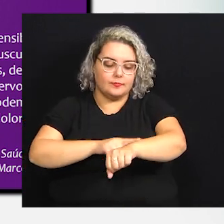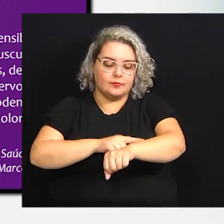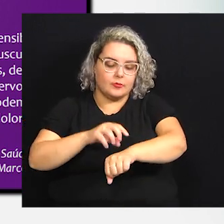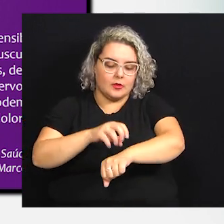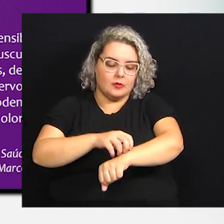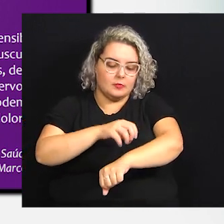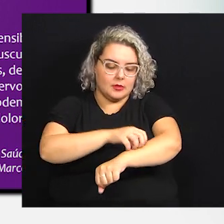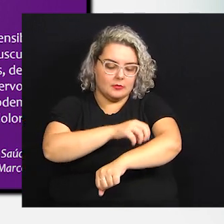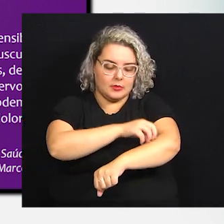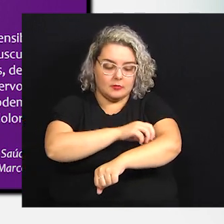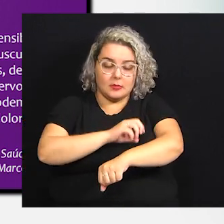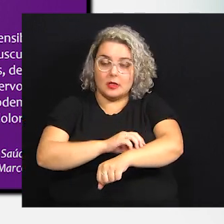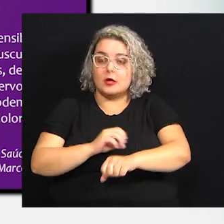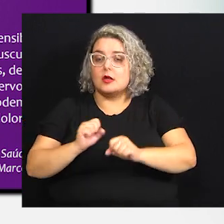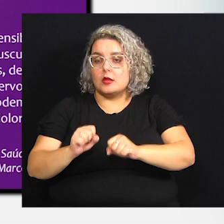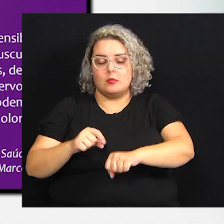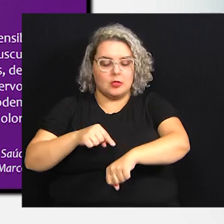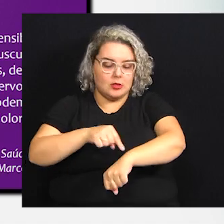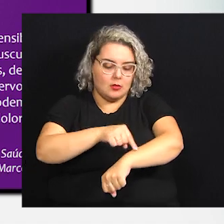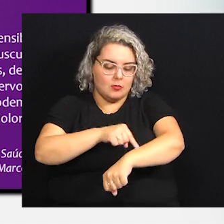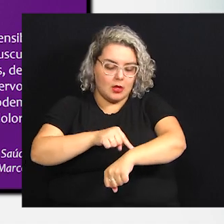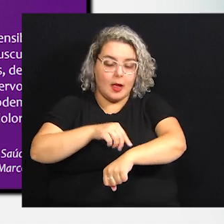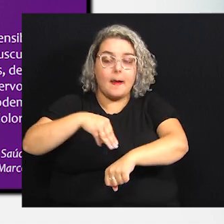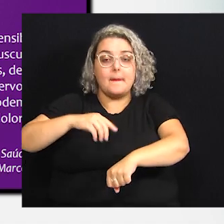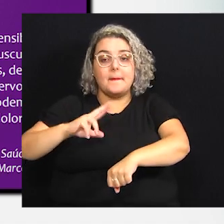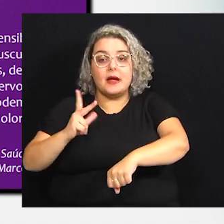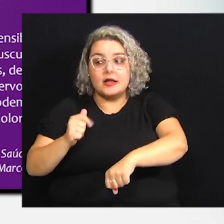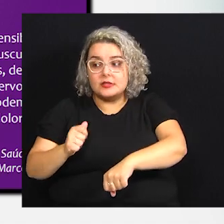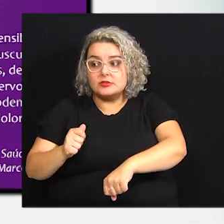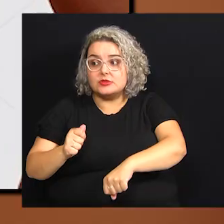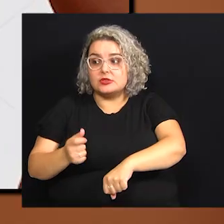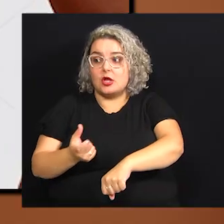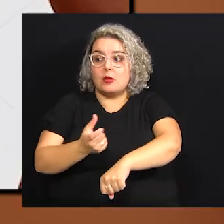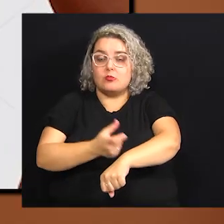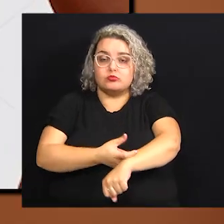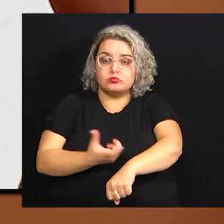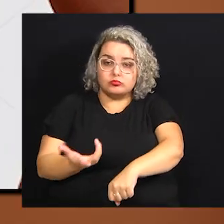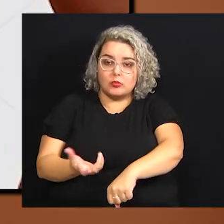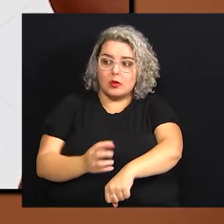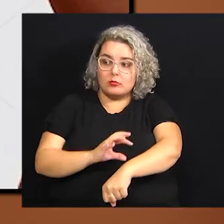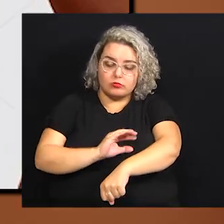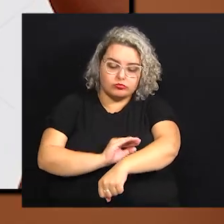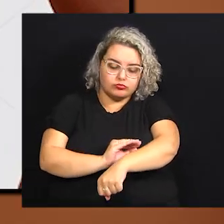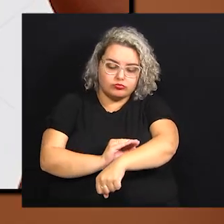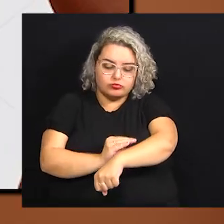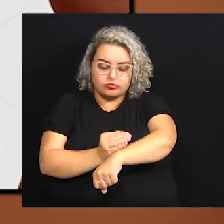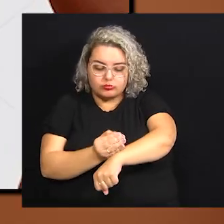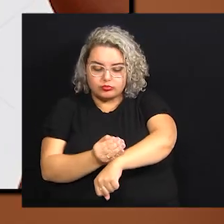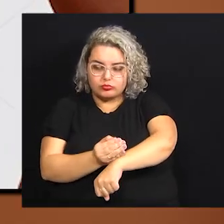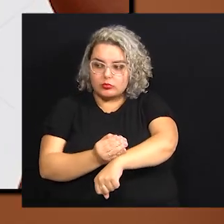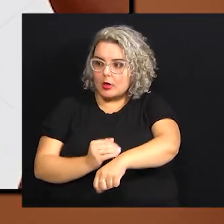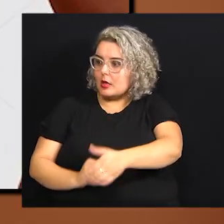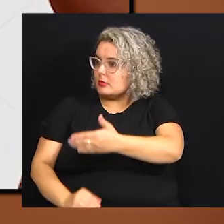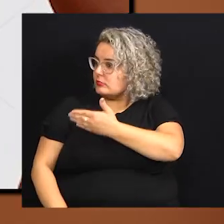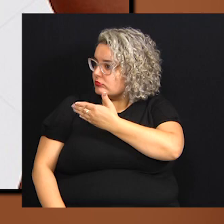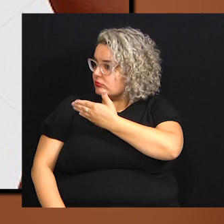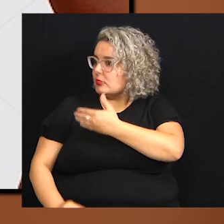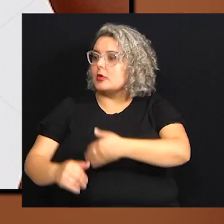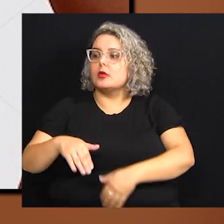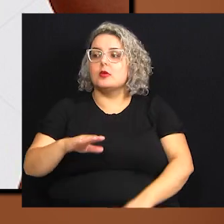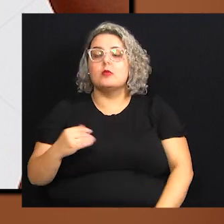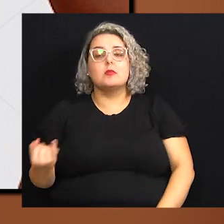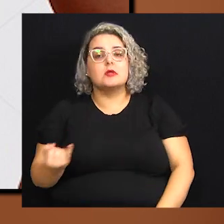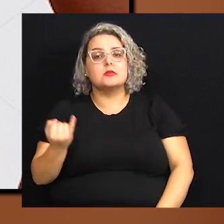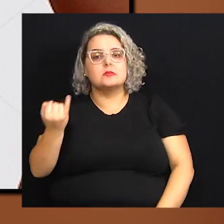são lesões que aparecem, que pode ser uma mancha, pode ser uma placa, que é uma lesão mais elevadinha, assim, na pele. E o